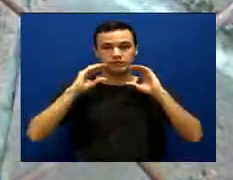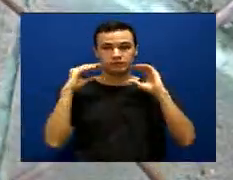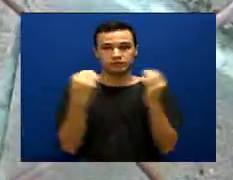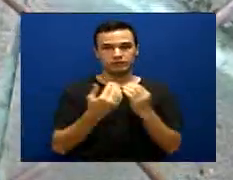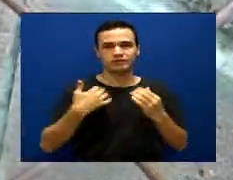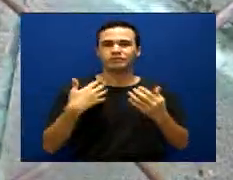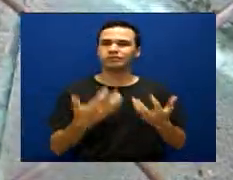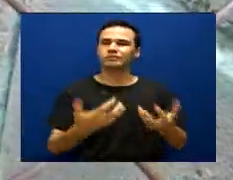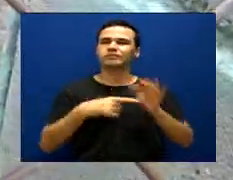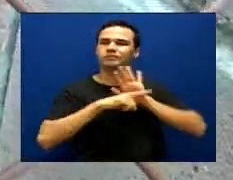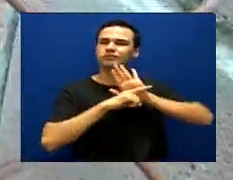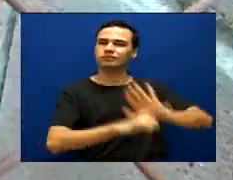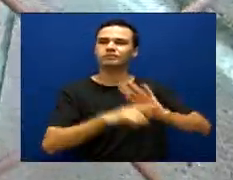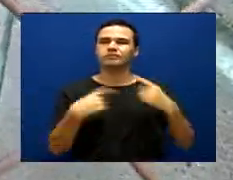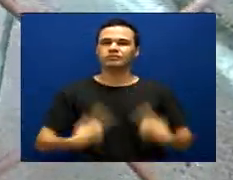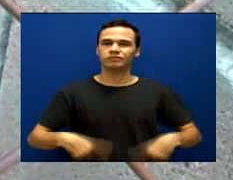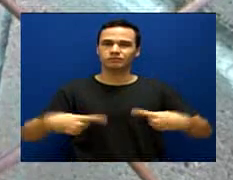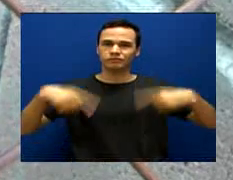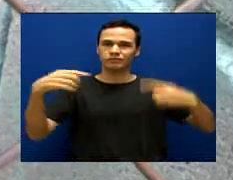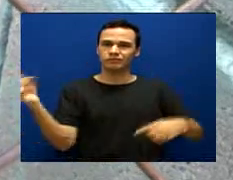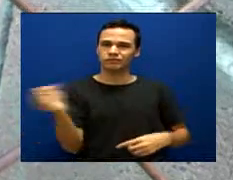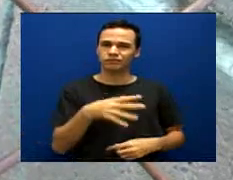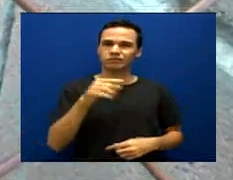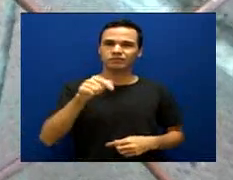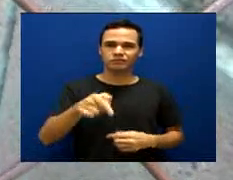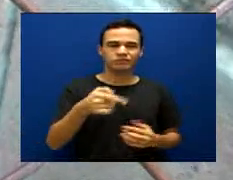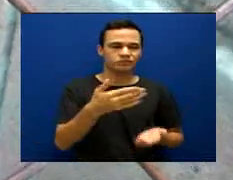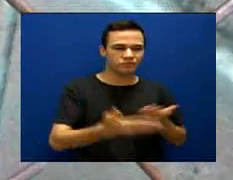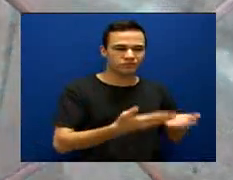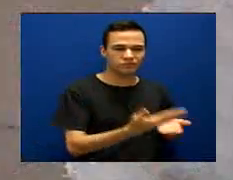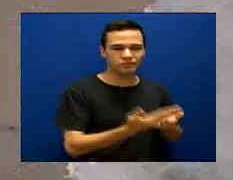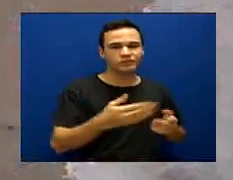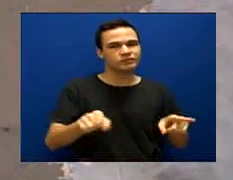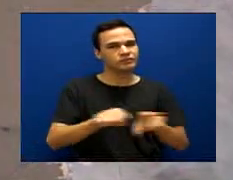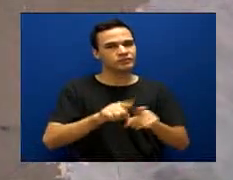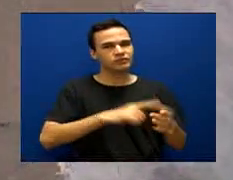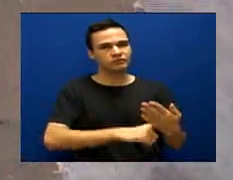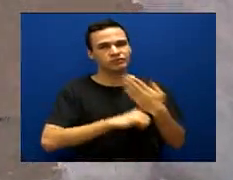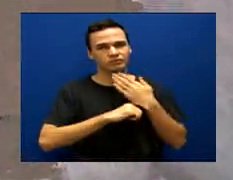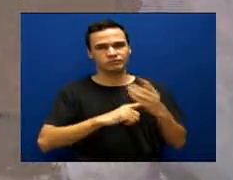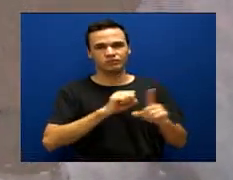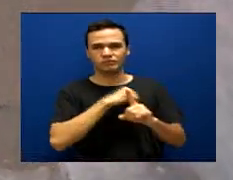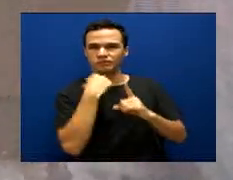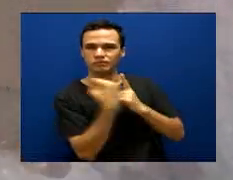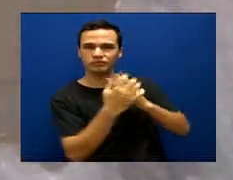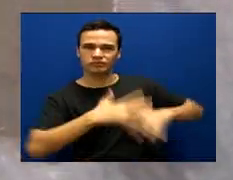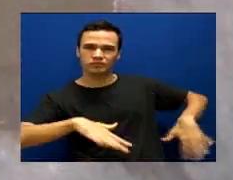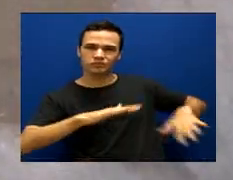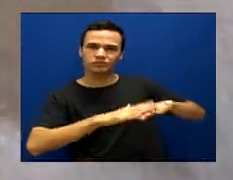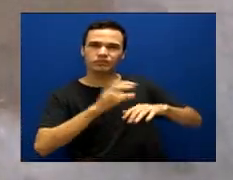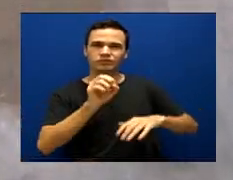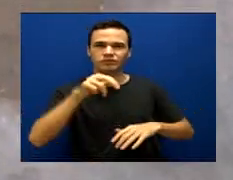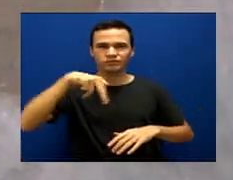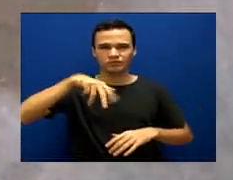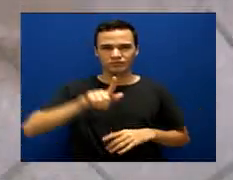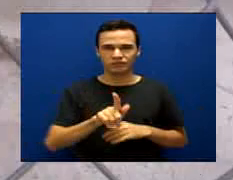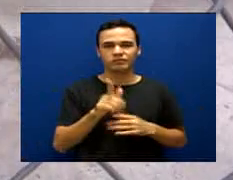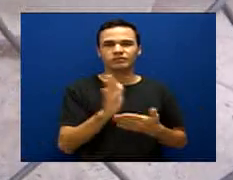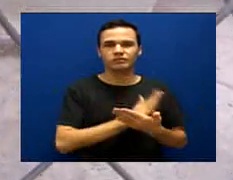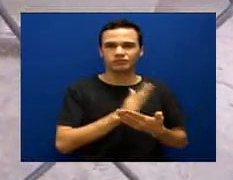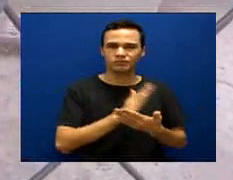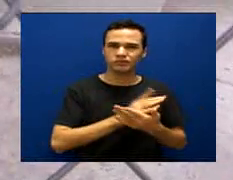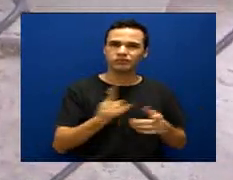abriu as portas para debater novas políticas públicas com a participação da população, de ONGs,